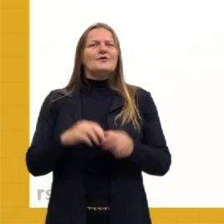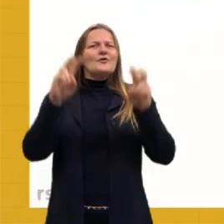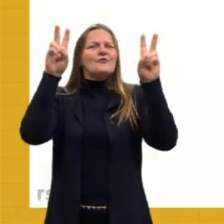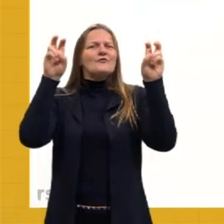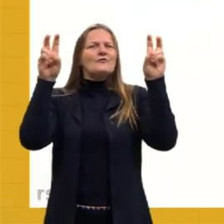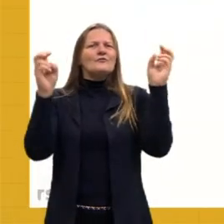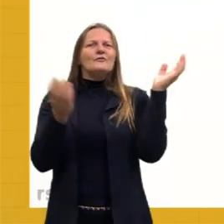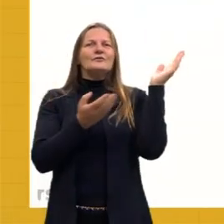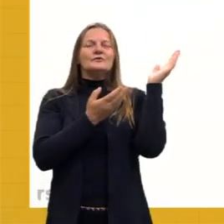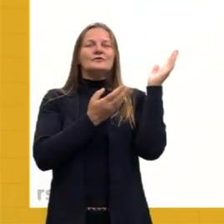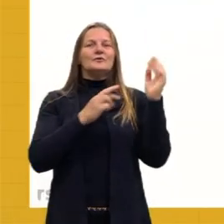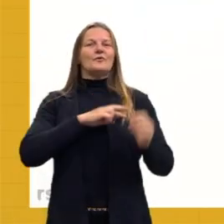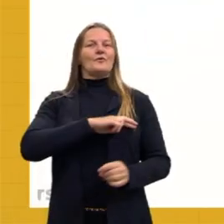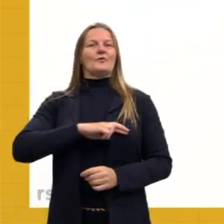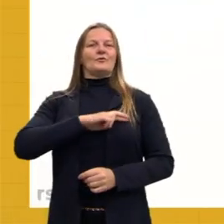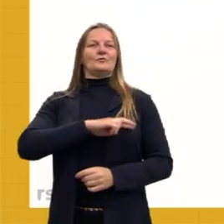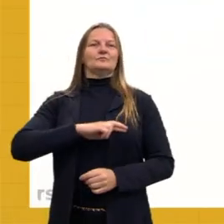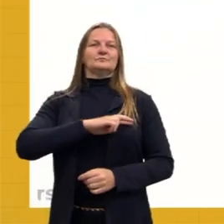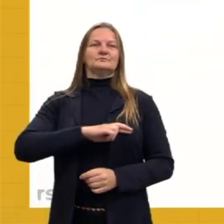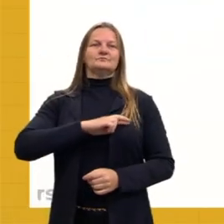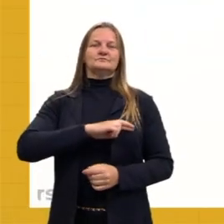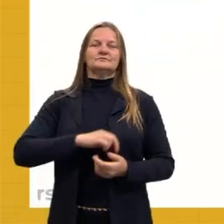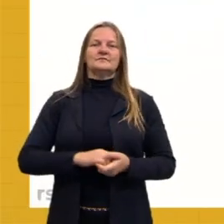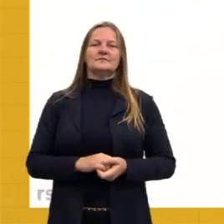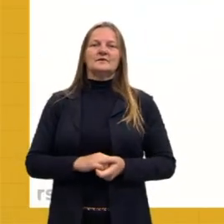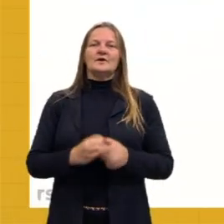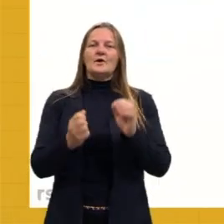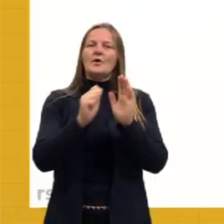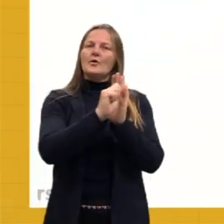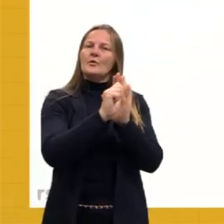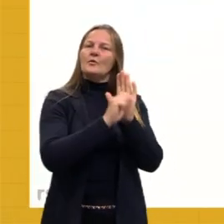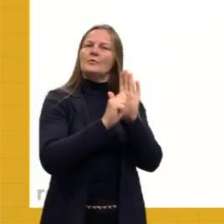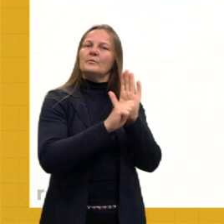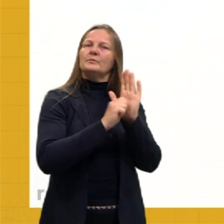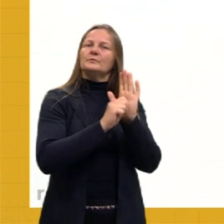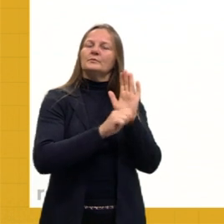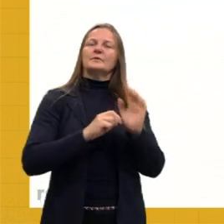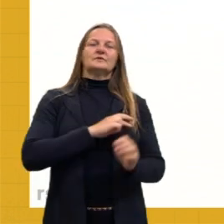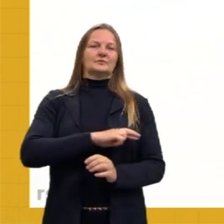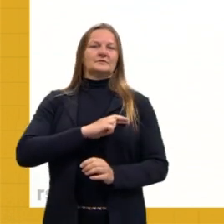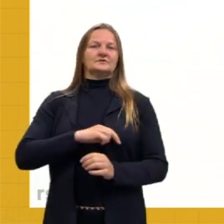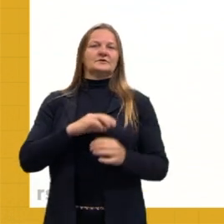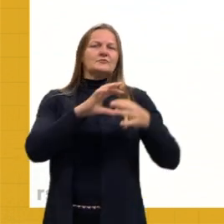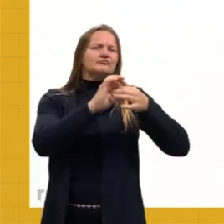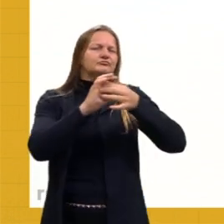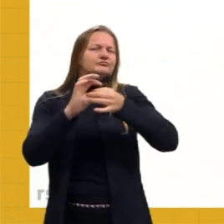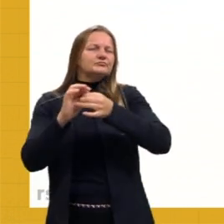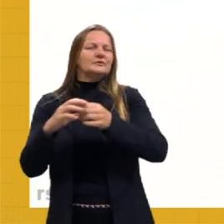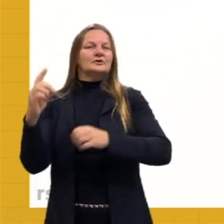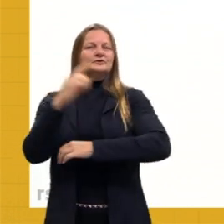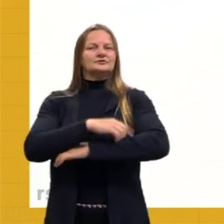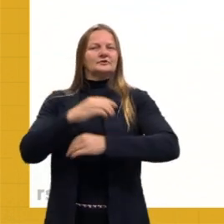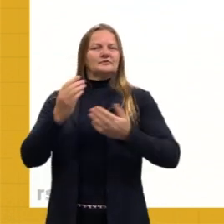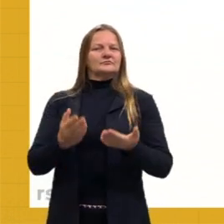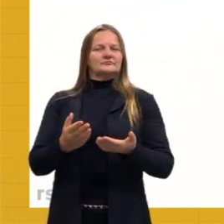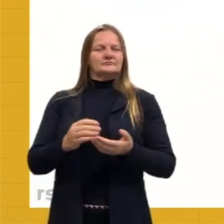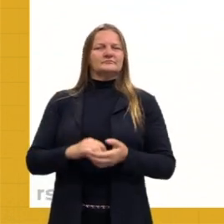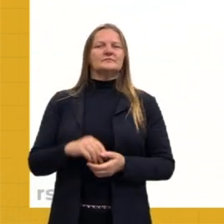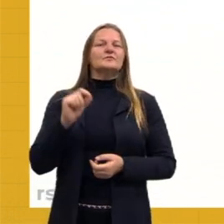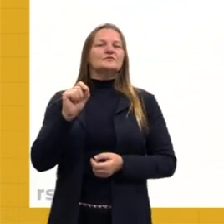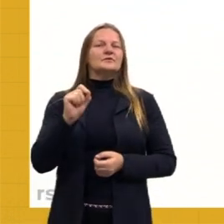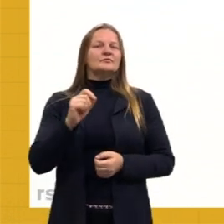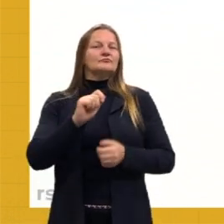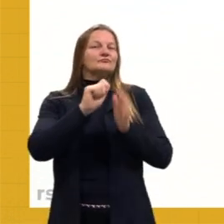sobre romantismo a prosa romântica e as relações com os dias atuais então o que que a prosa romântica